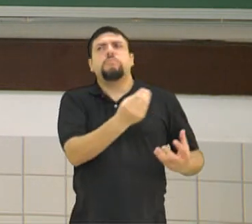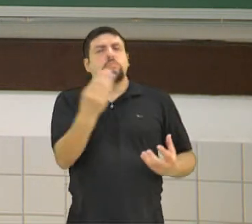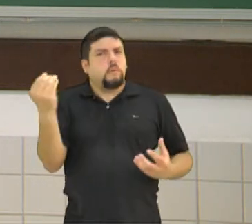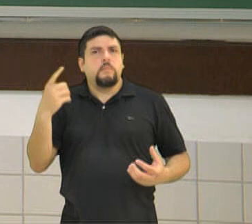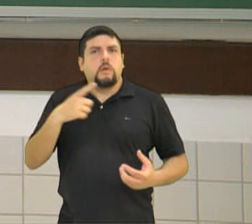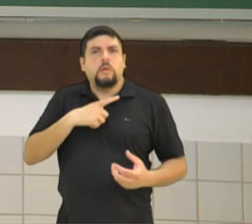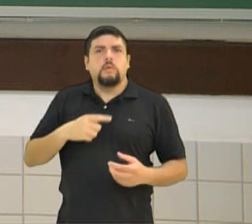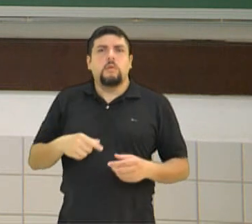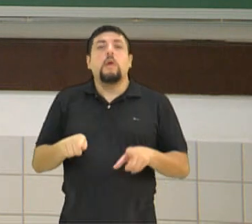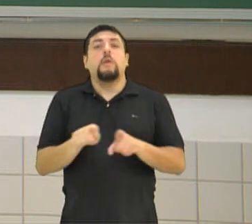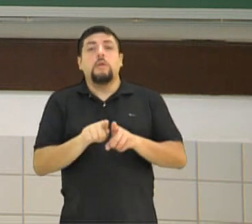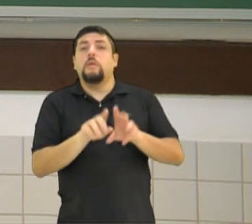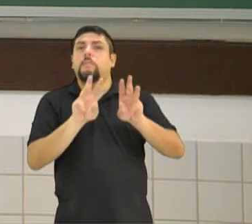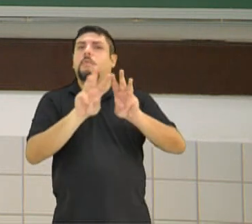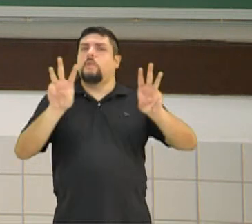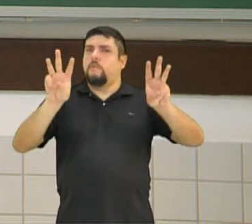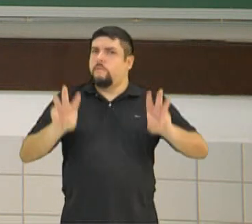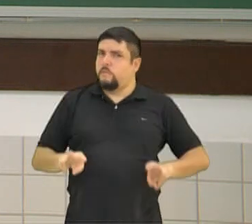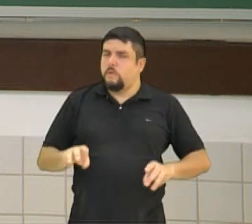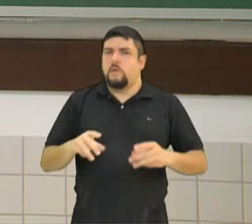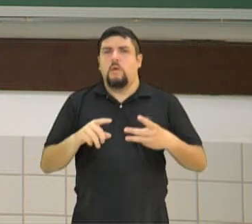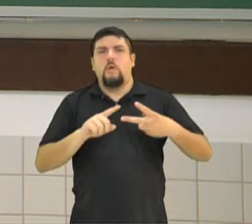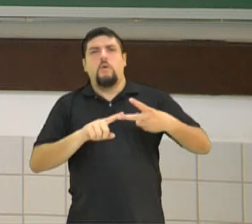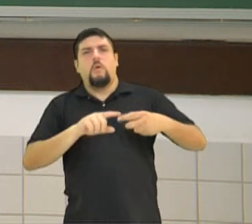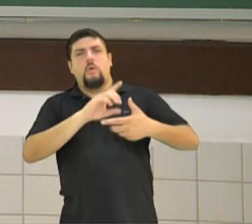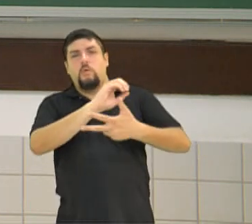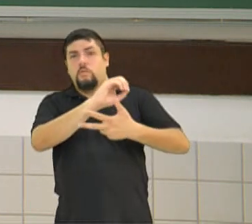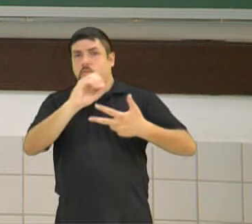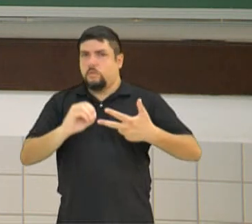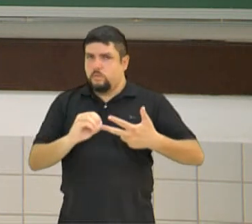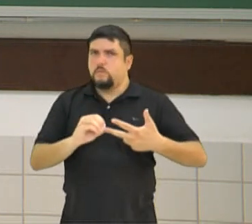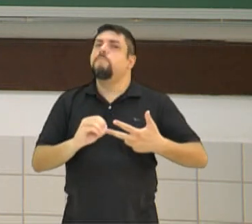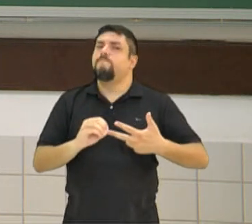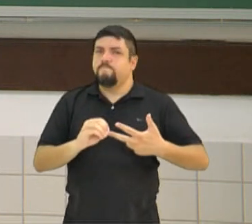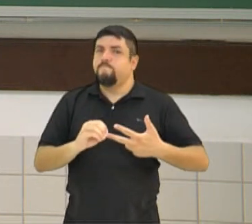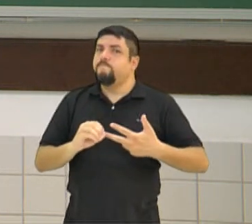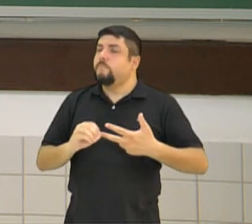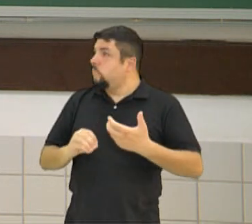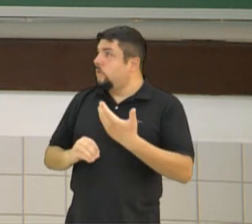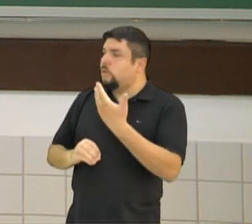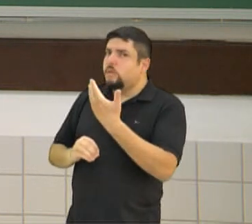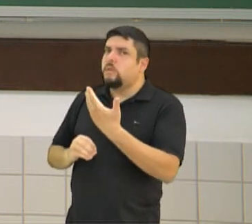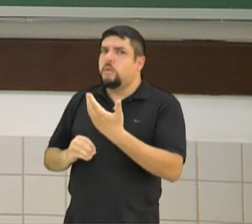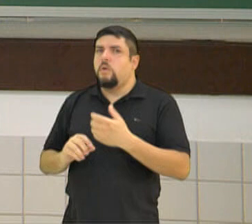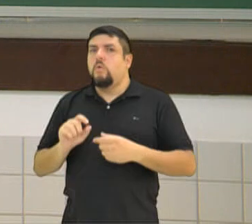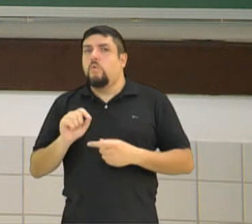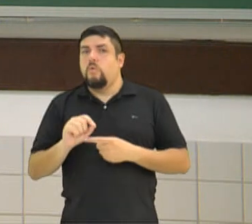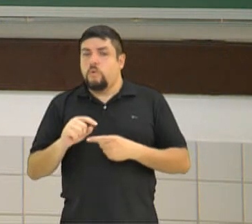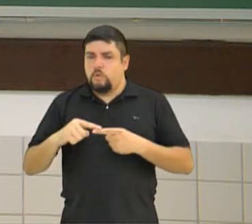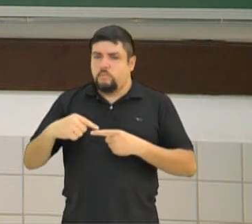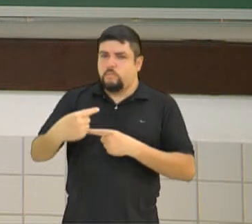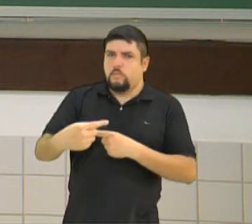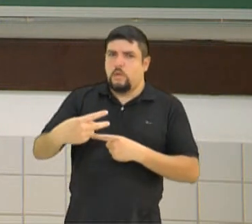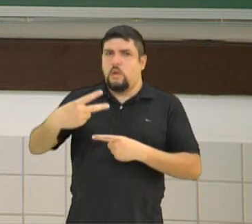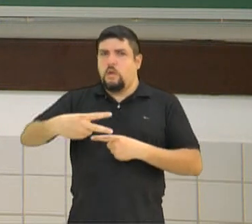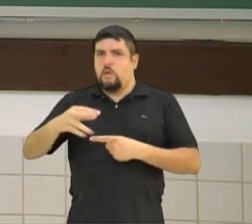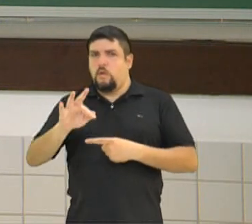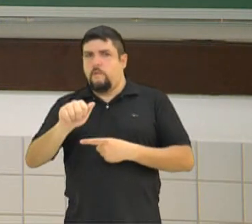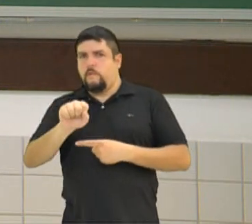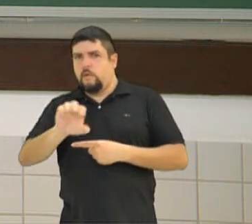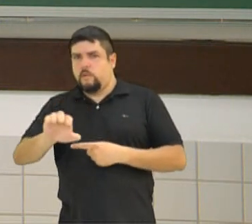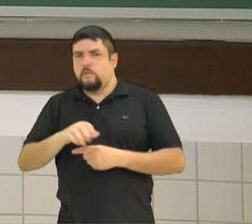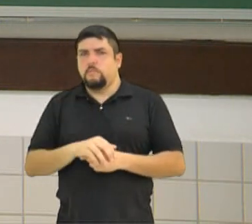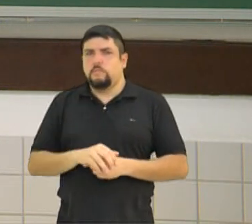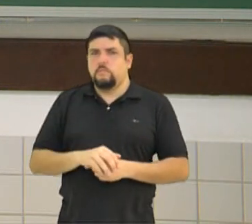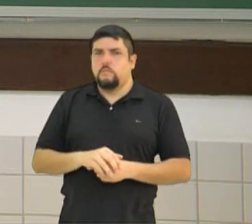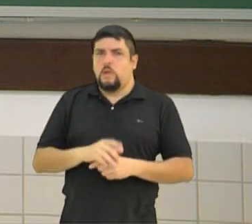também a Federal cobra, né? A Federal, o Enem, e a Federal também cobra isso em segunda fase. Então você que vai fazer aí uma segunda